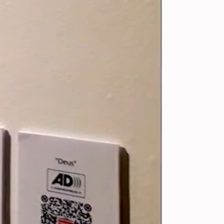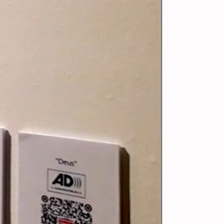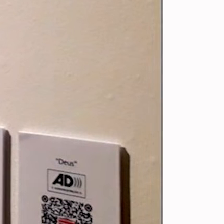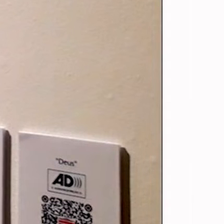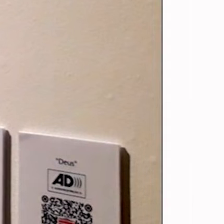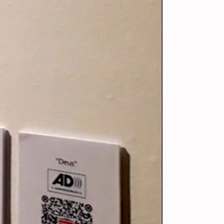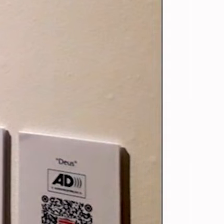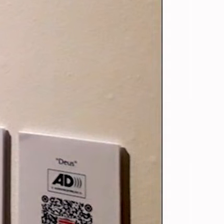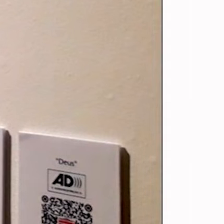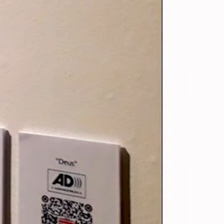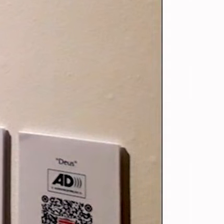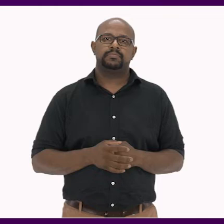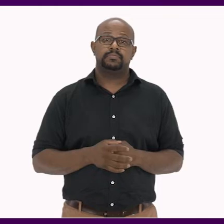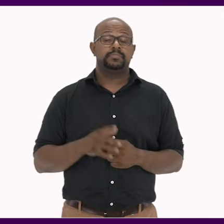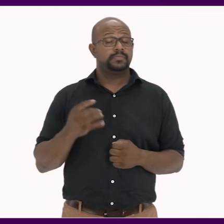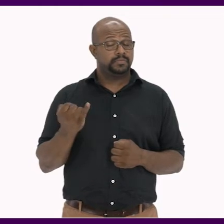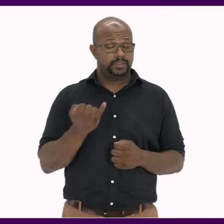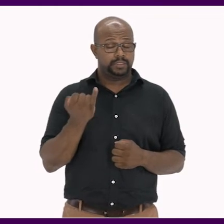audiodescrição.